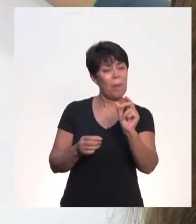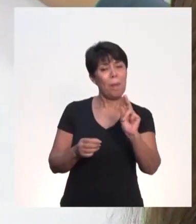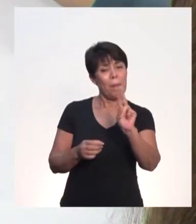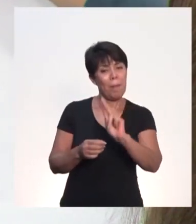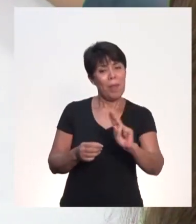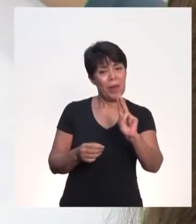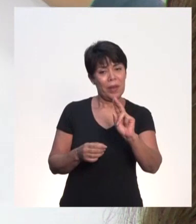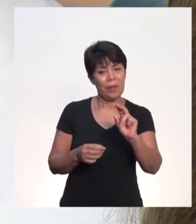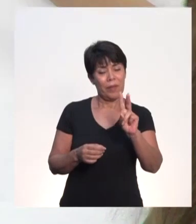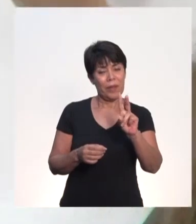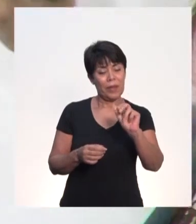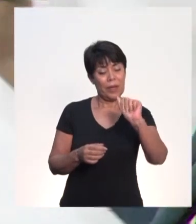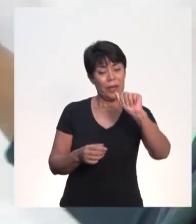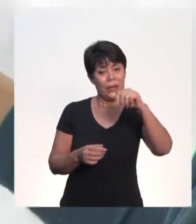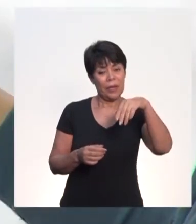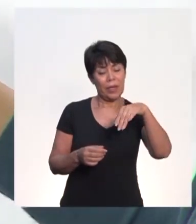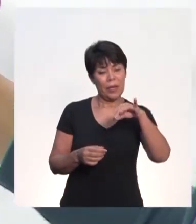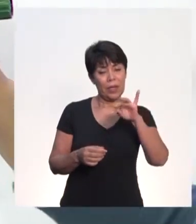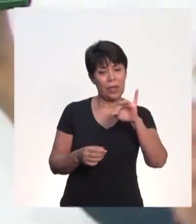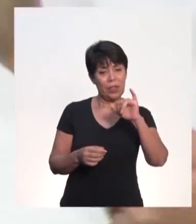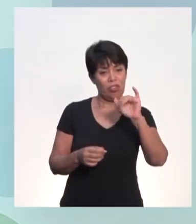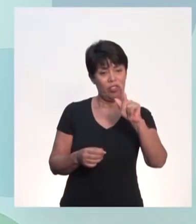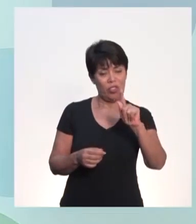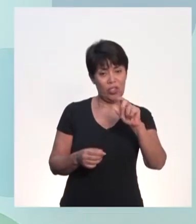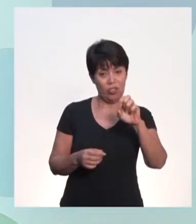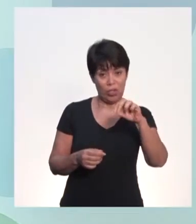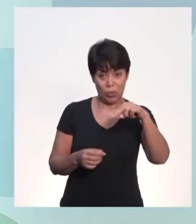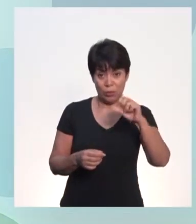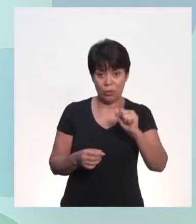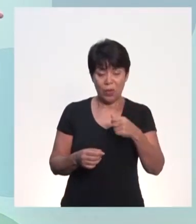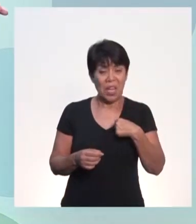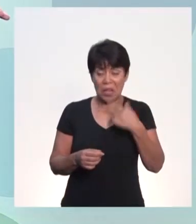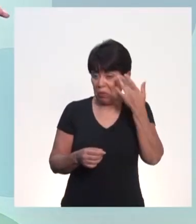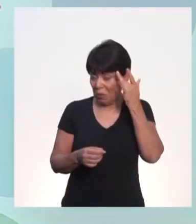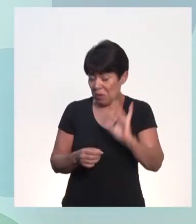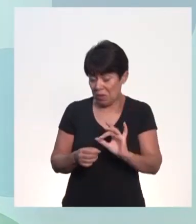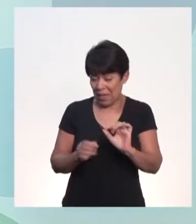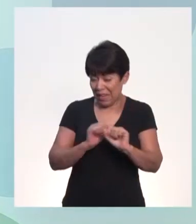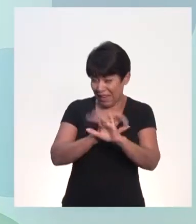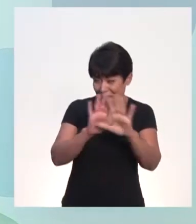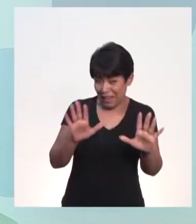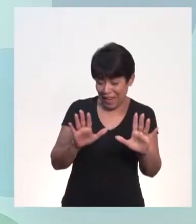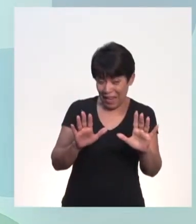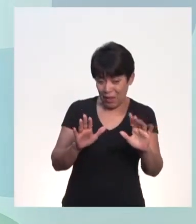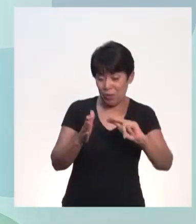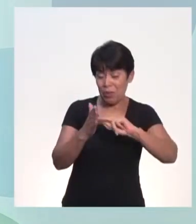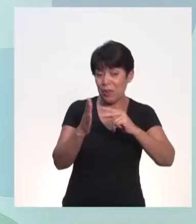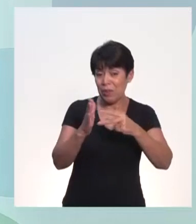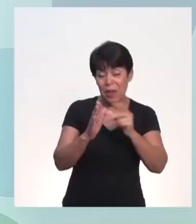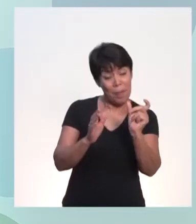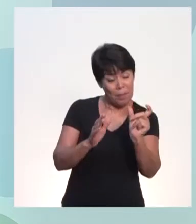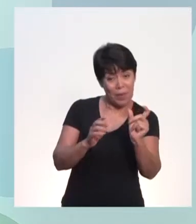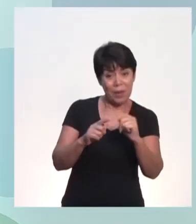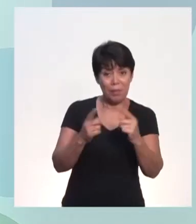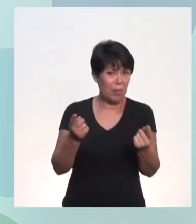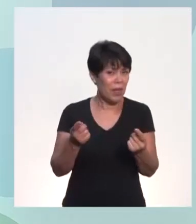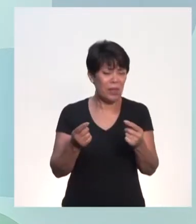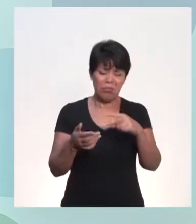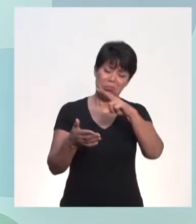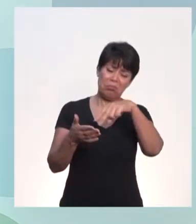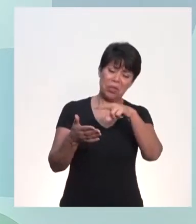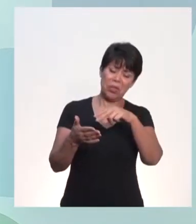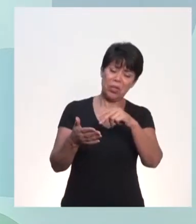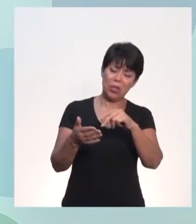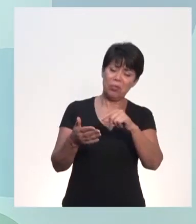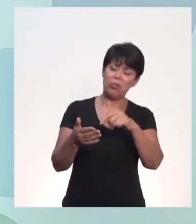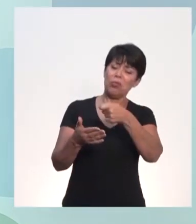Pela interpretação que eu fiz, mesmo que eu não entenda o que significa essa palavra antígeno, pela interpretação que eu fiz, eu